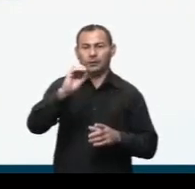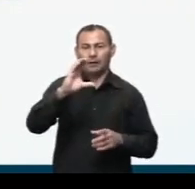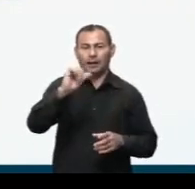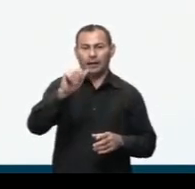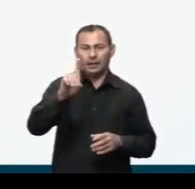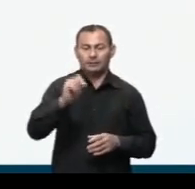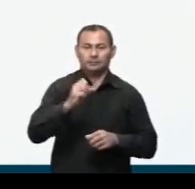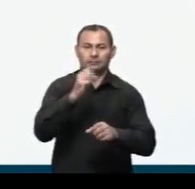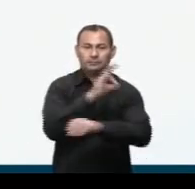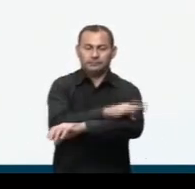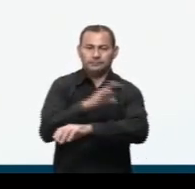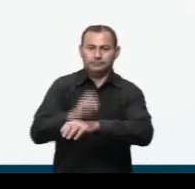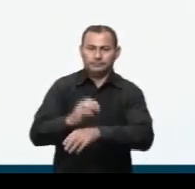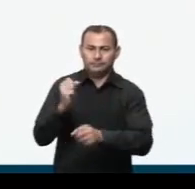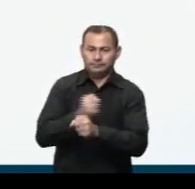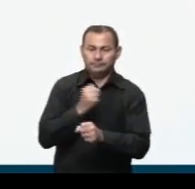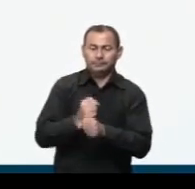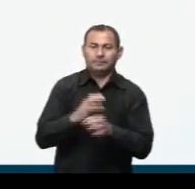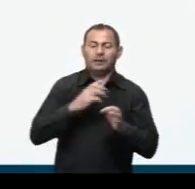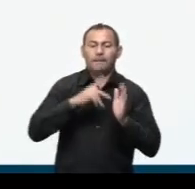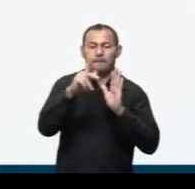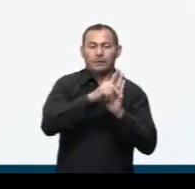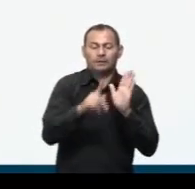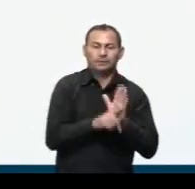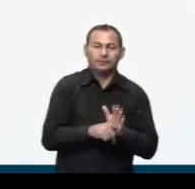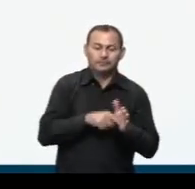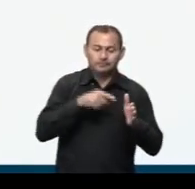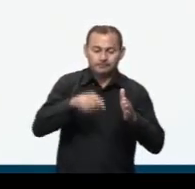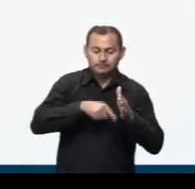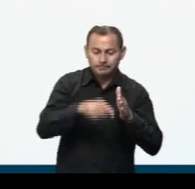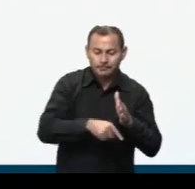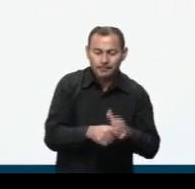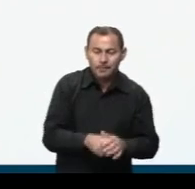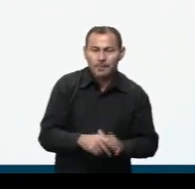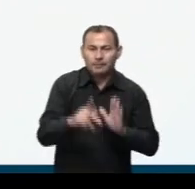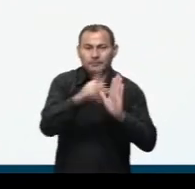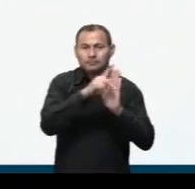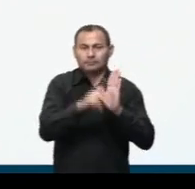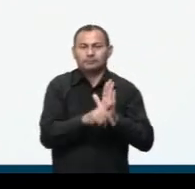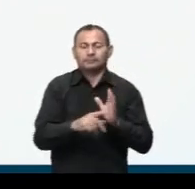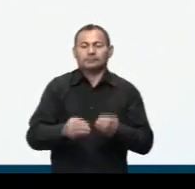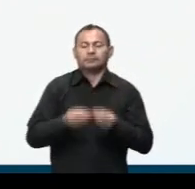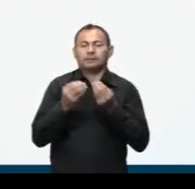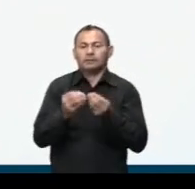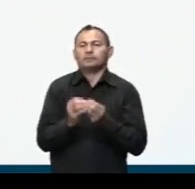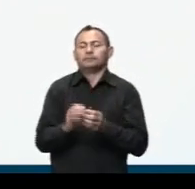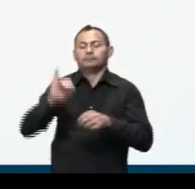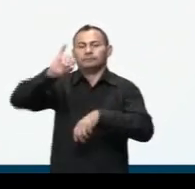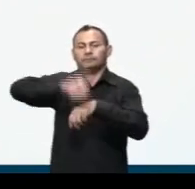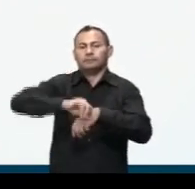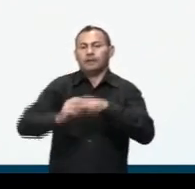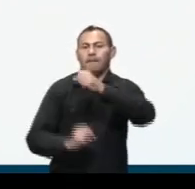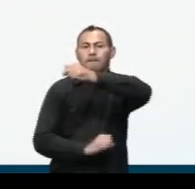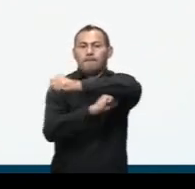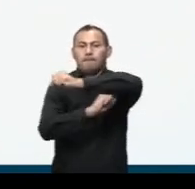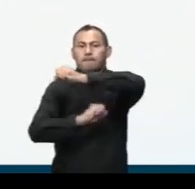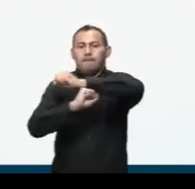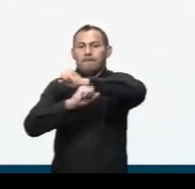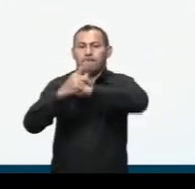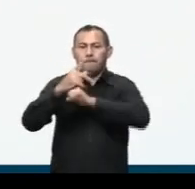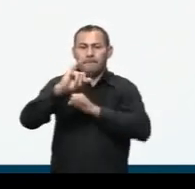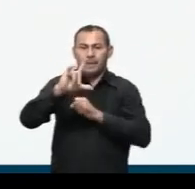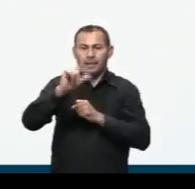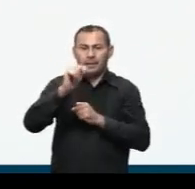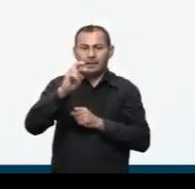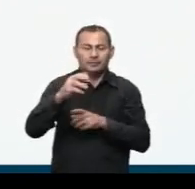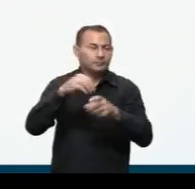o arquitetônico. Temos o projeto de fundação, então aqui no projeto de fundação ele dá o centro do pilar, então a gente tem um